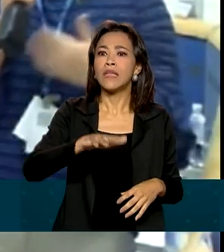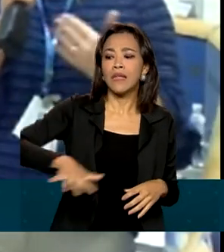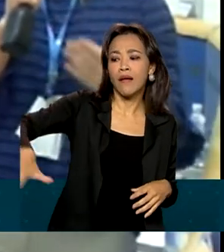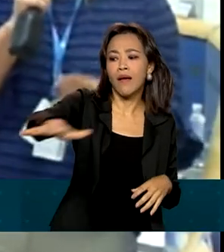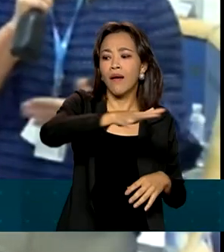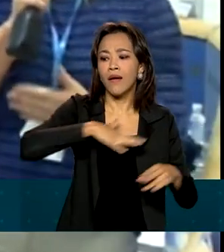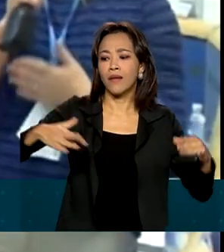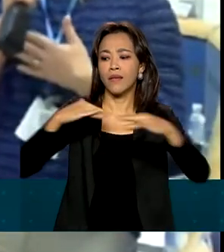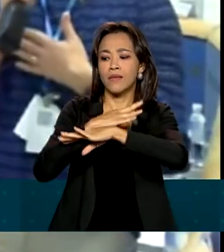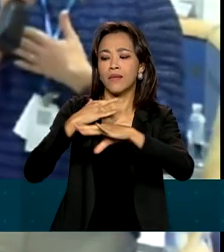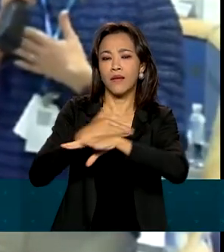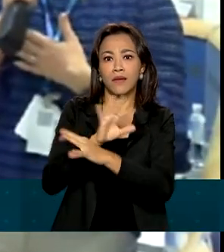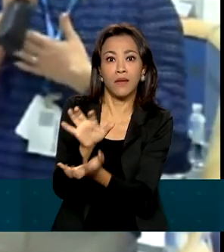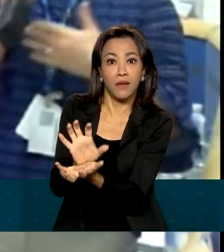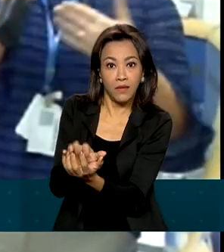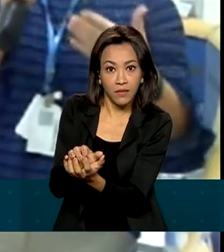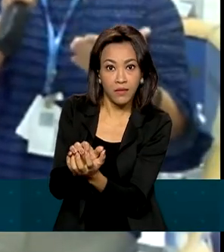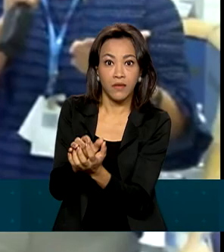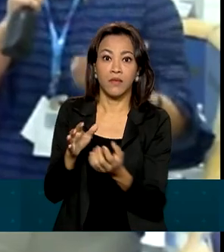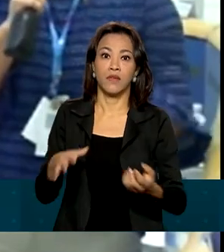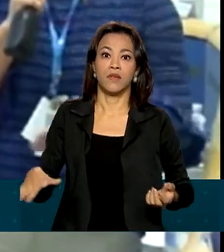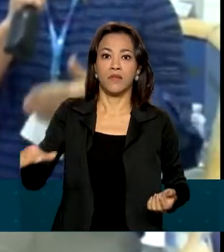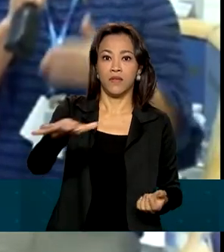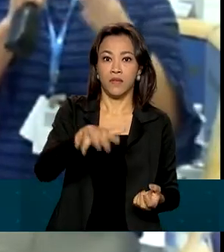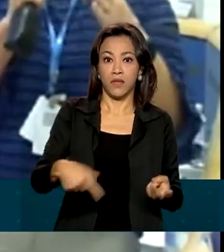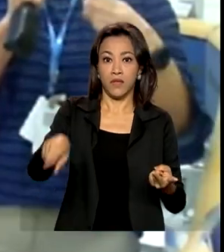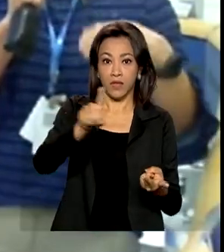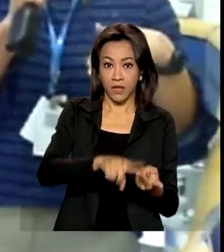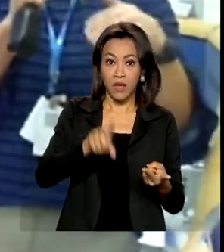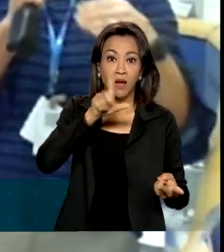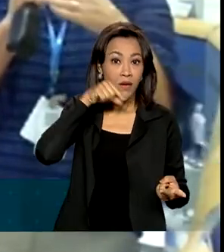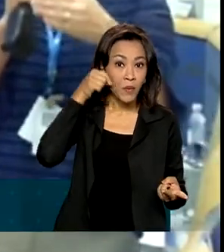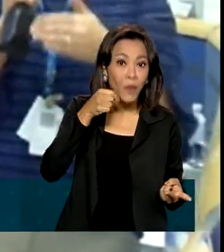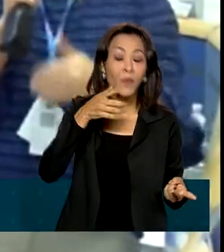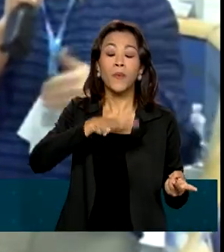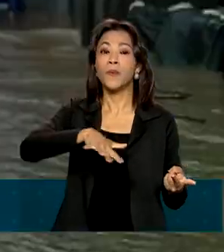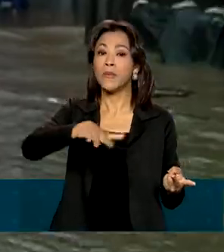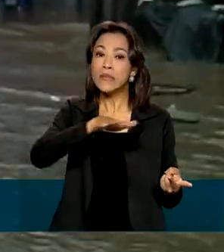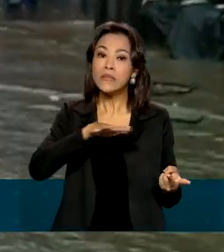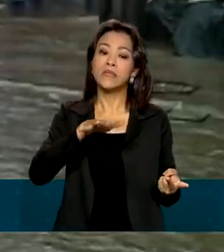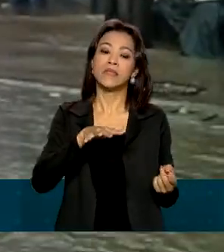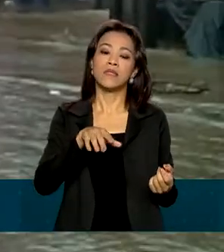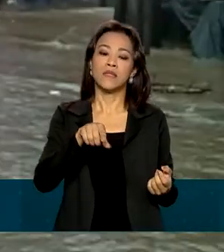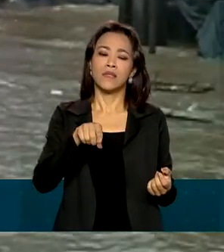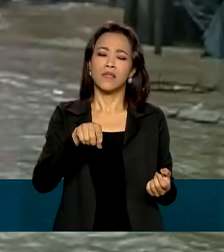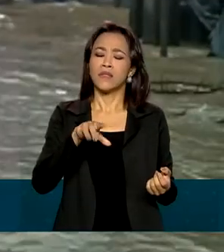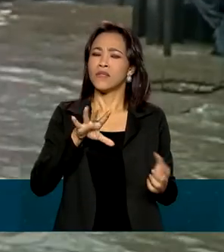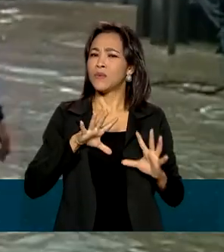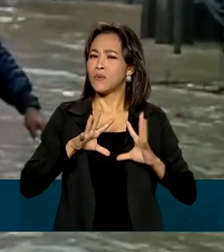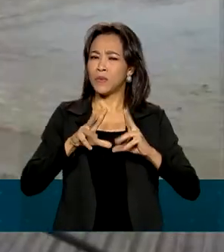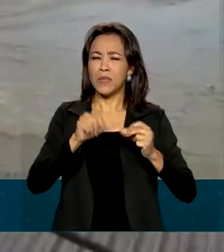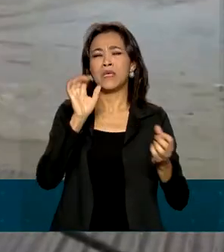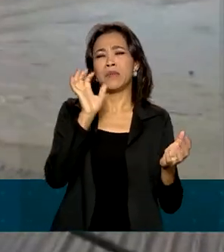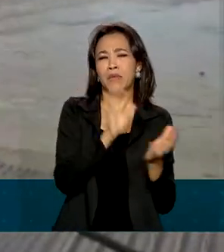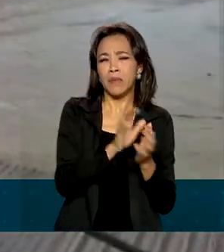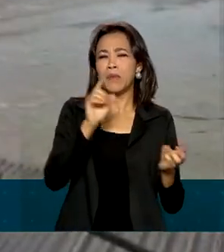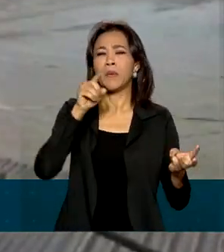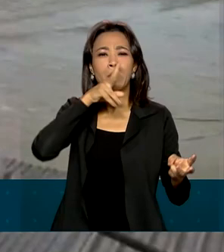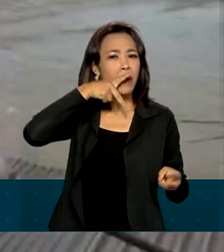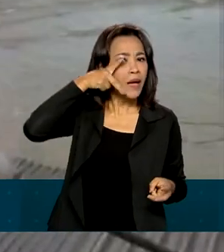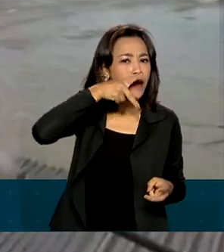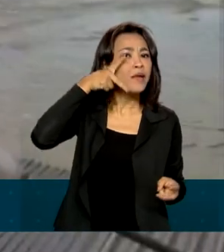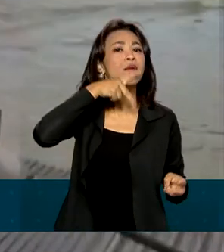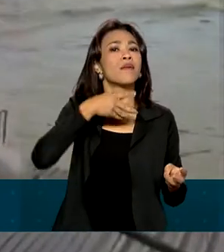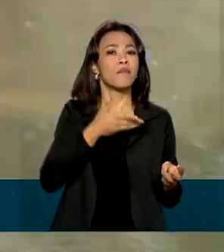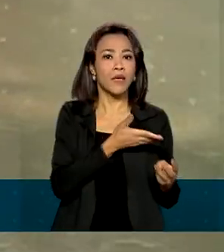Recife, Recife, áreas de Maceió, ou seja, todo o leste, na verdade, de Alagoas, Pernambuco, Paraíba